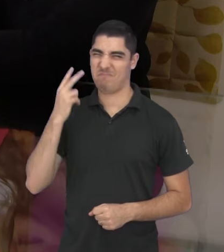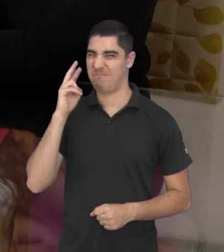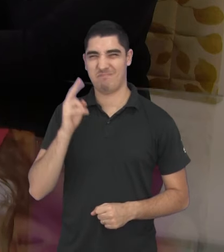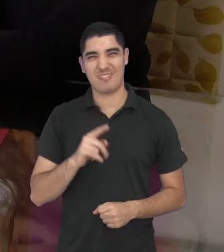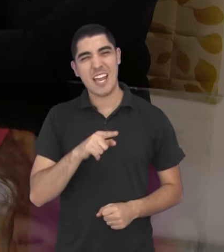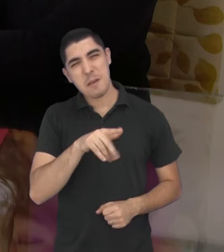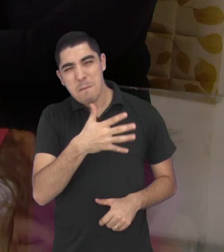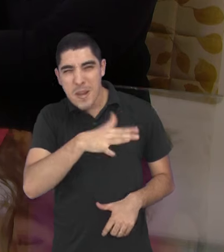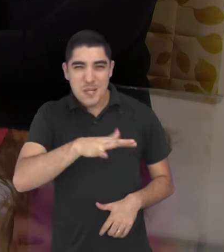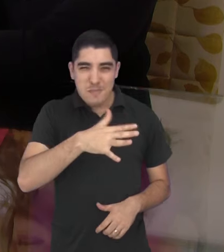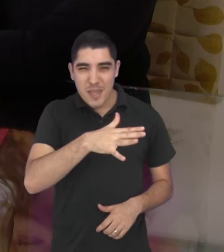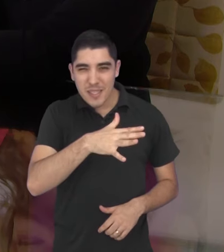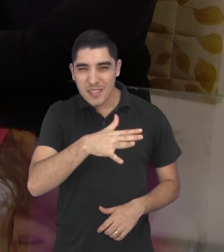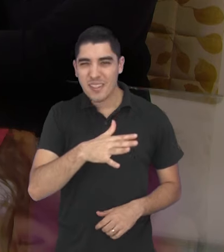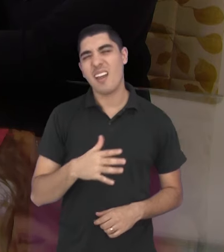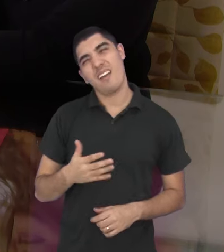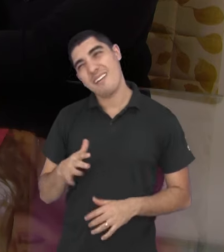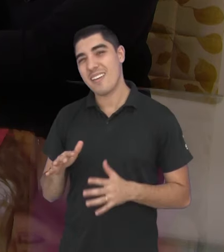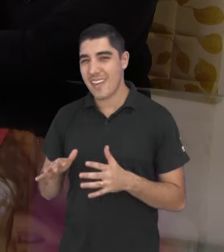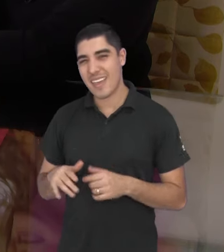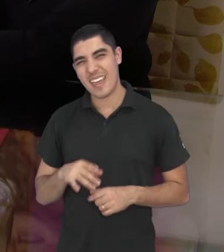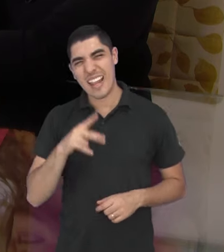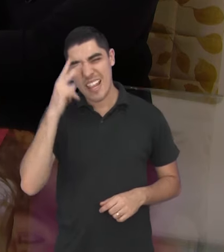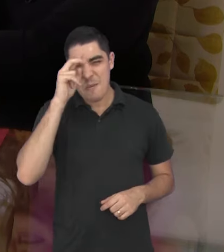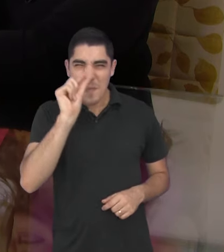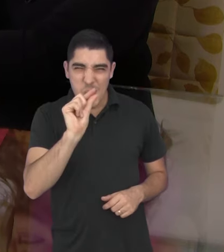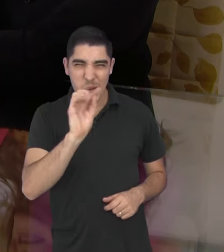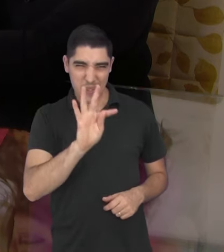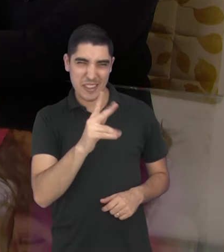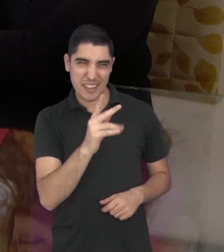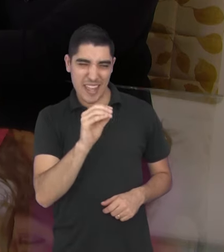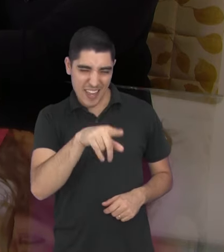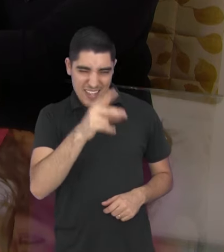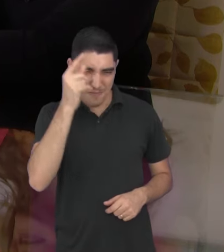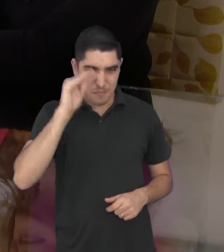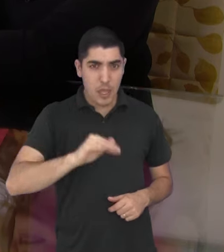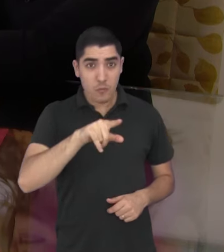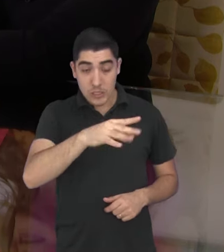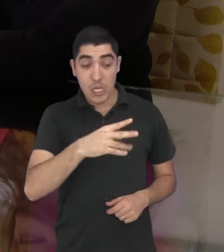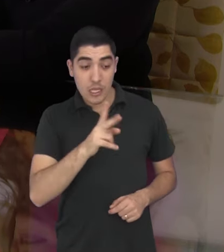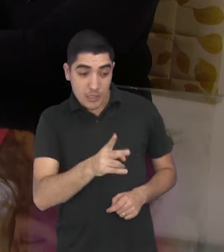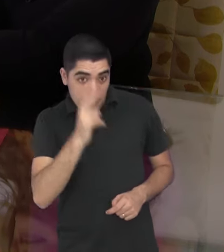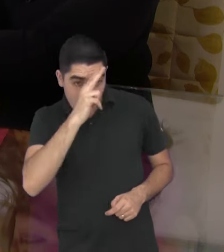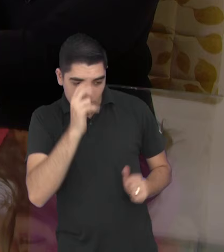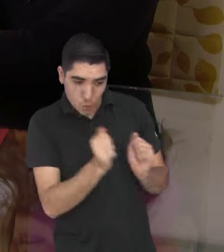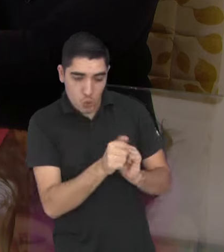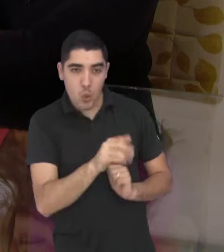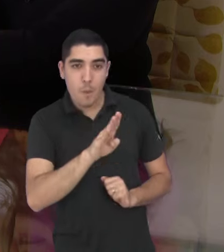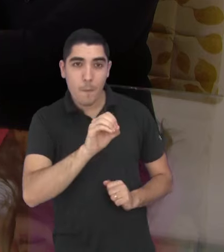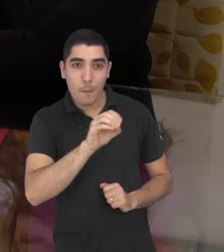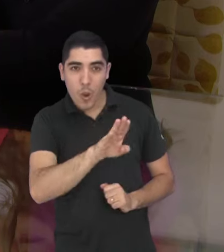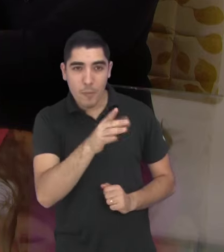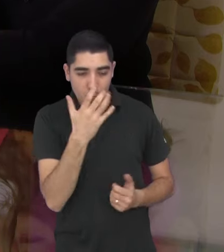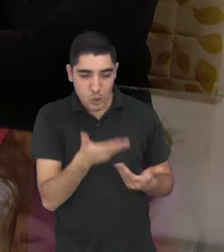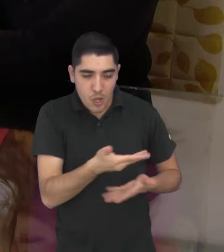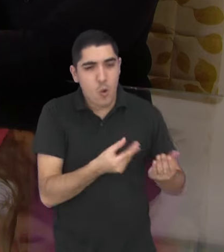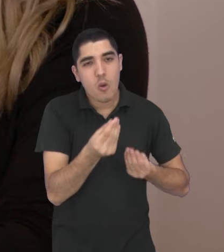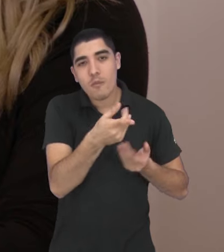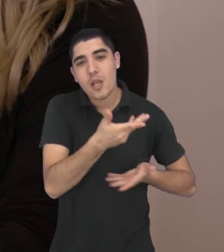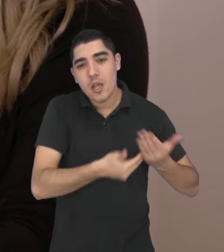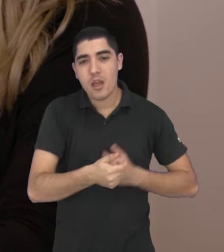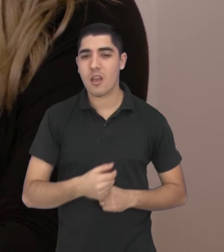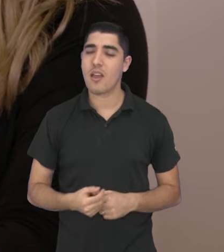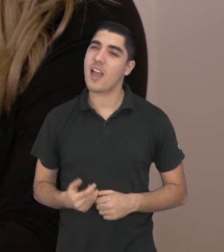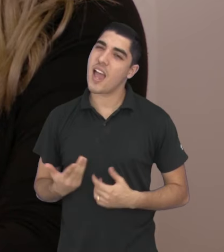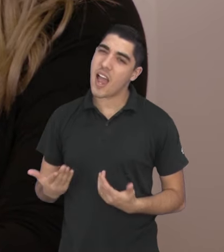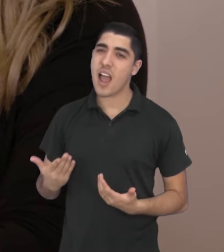menos. É. Mais pra menos que pra mais, né? Mas você tem muitas lembranças com o Bob, não tem não? Sim. Como é que é a sua relação com ele?